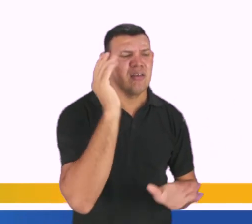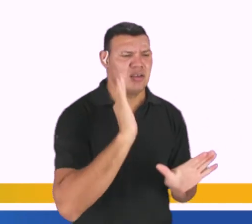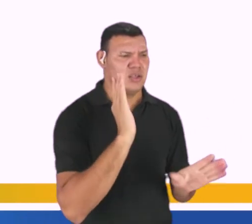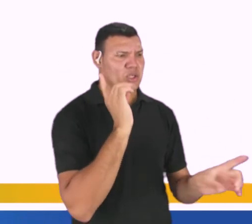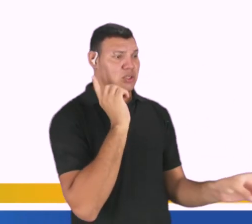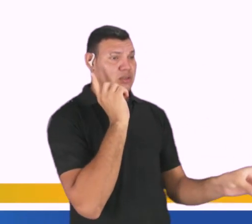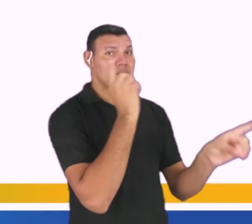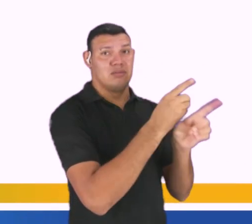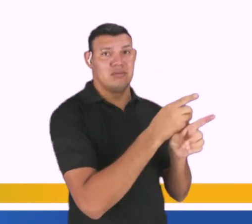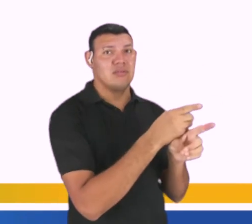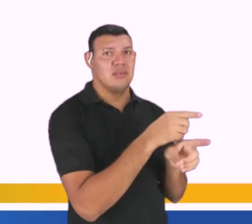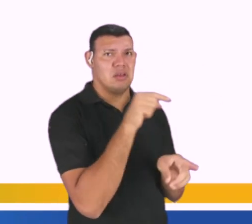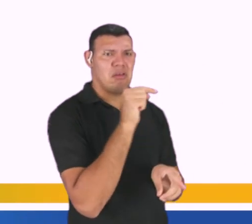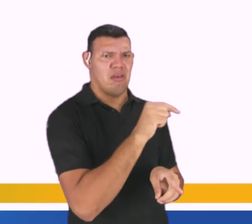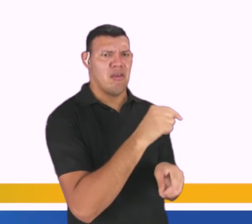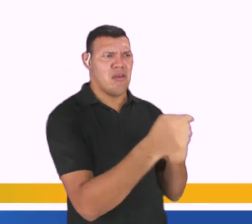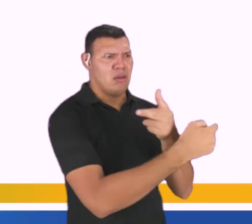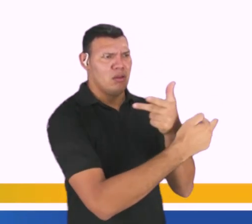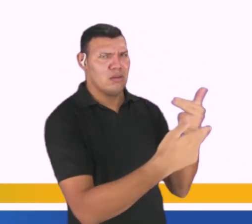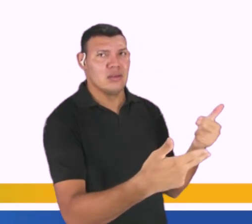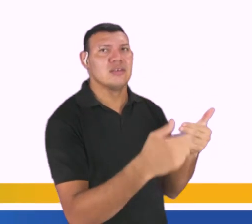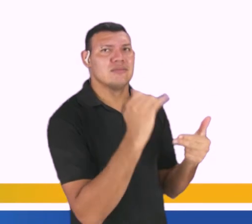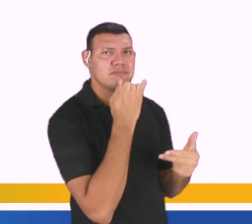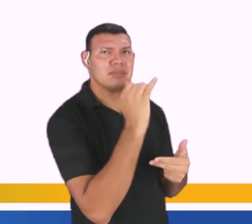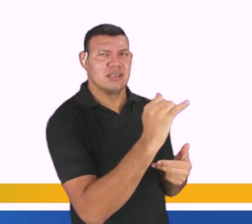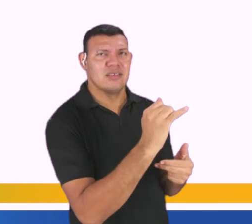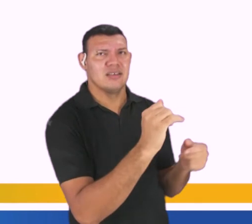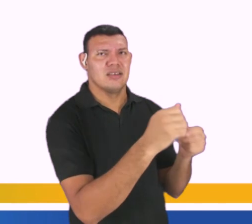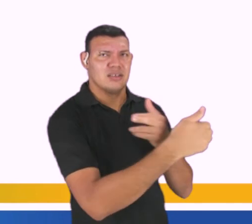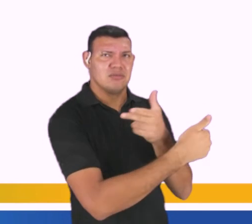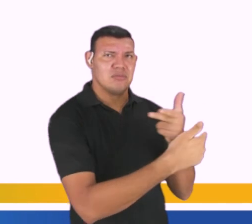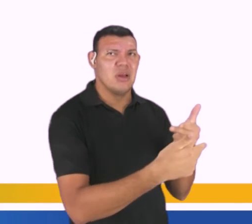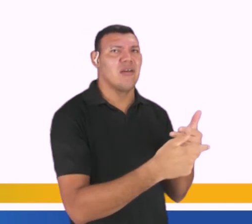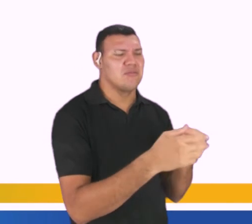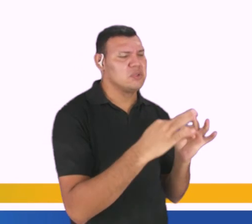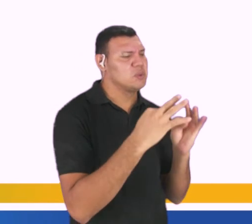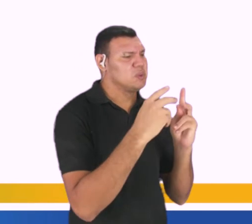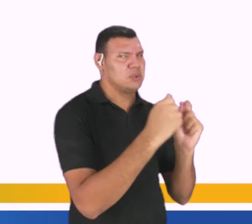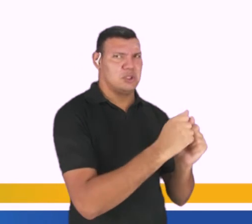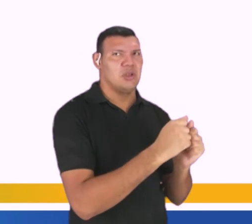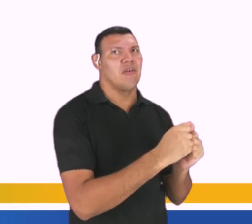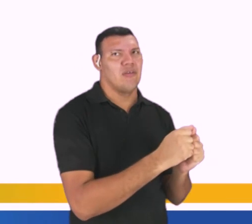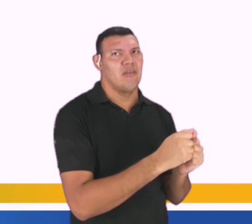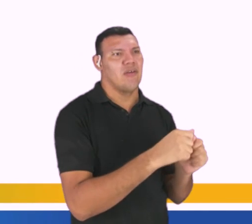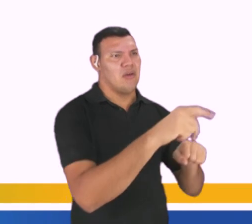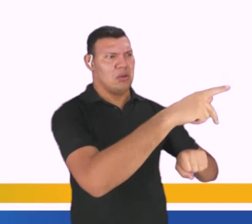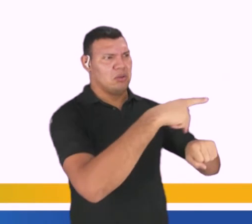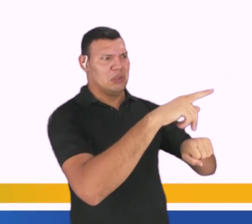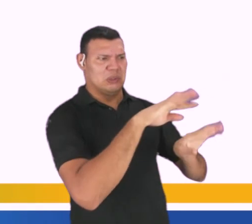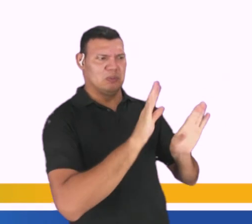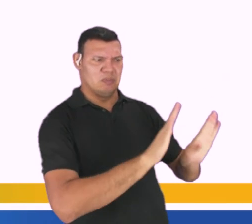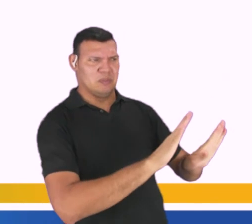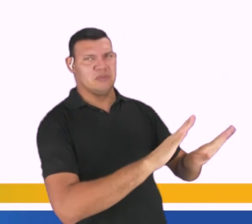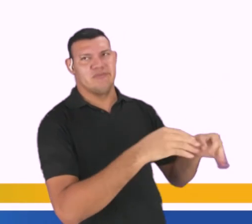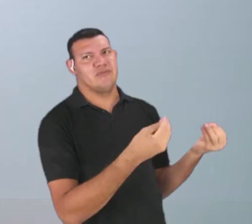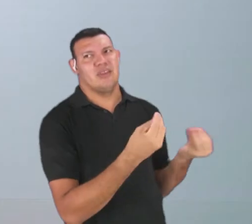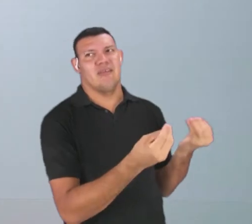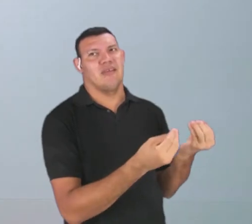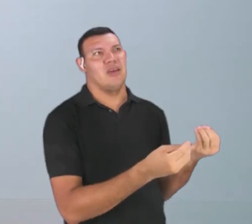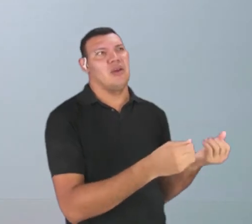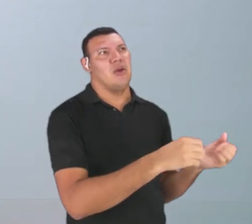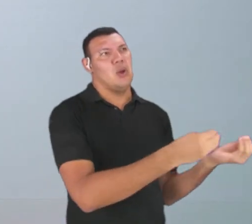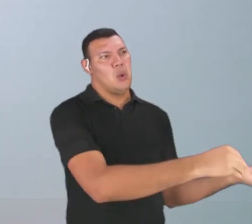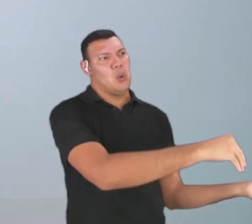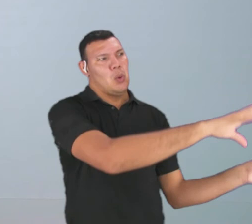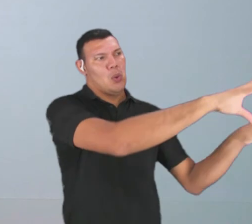encontrar produtos eletrônicos que para nós seria o tudo, né? Mas que está lá no outro país você não vai trazer para cá, que tem todas